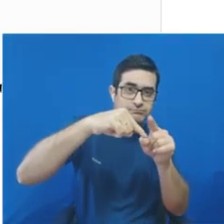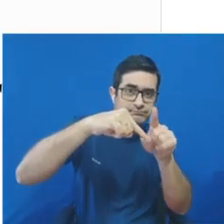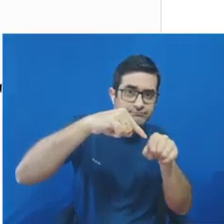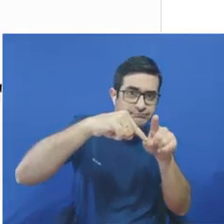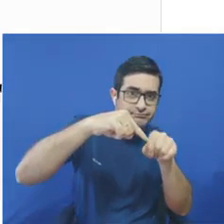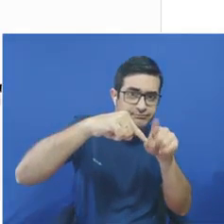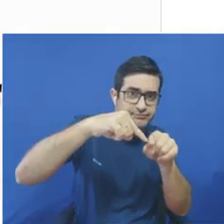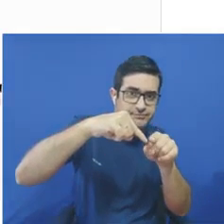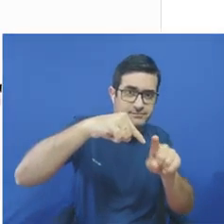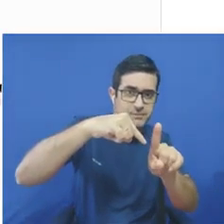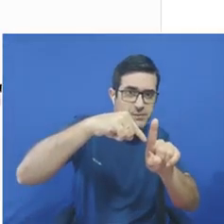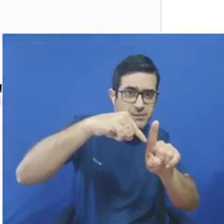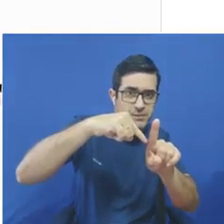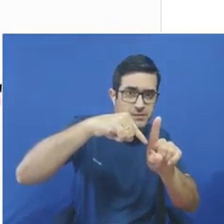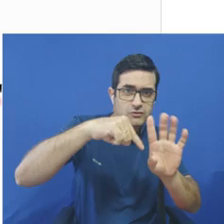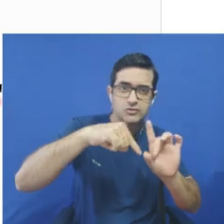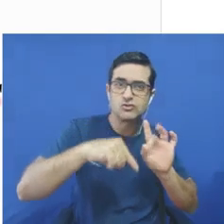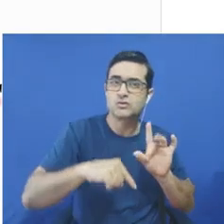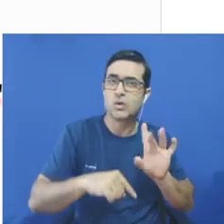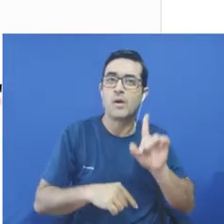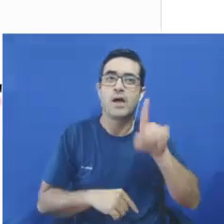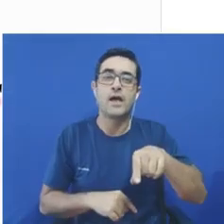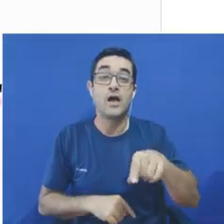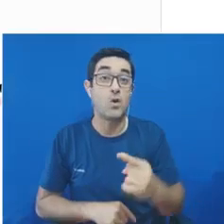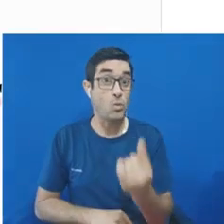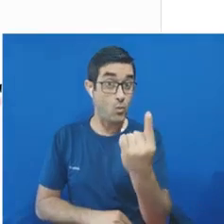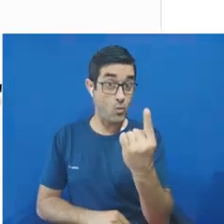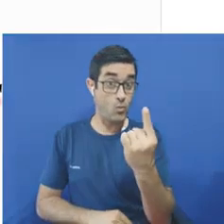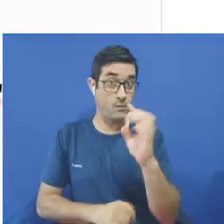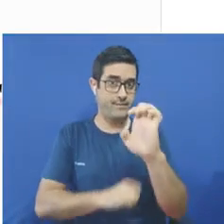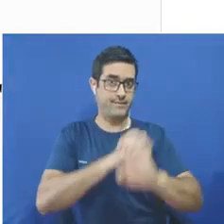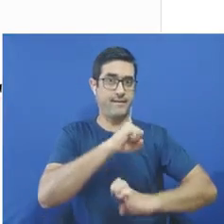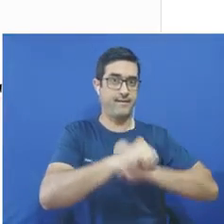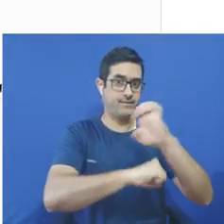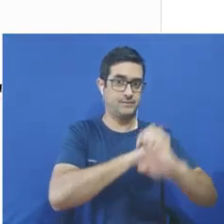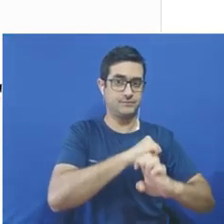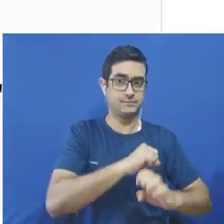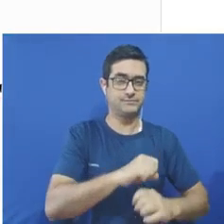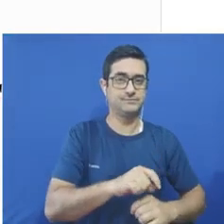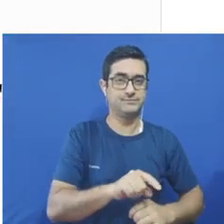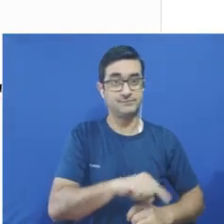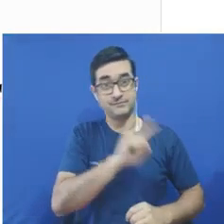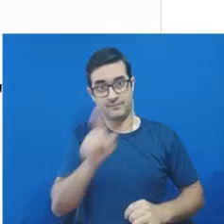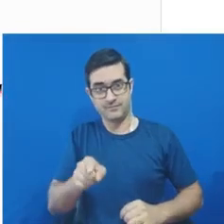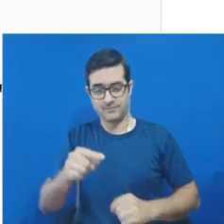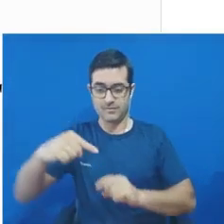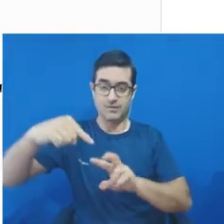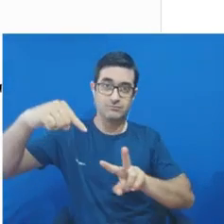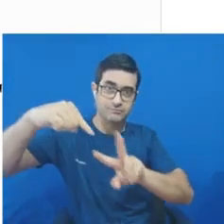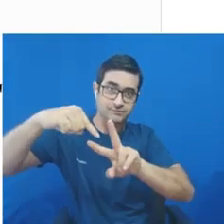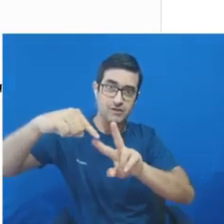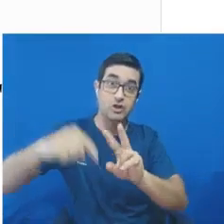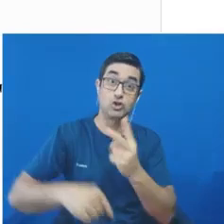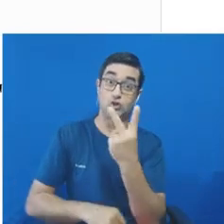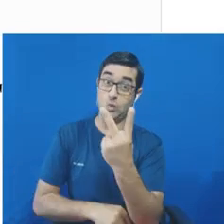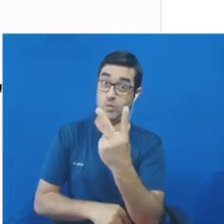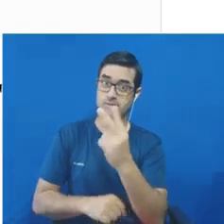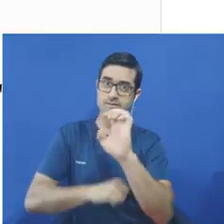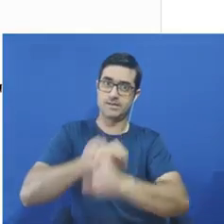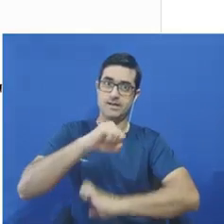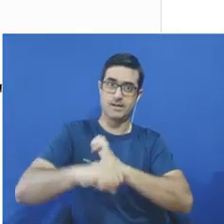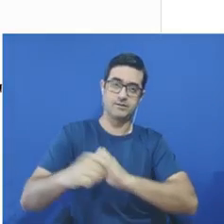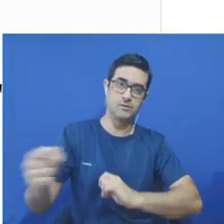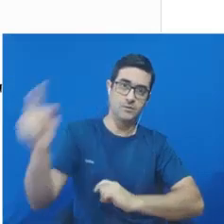ponta, ela diz que é apenas um elétron. Aqui eu tenho 2 e aqui eu tenho 1, ou seja, aqui eu teria a formação